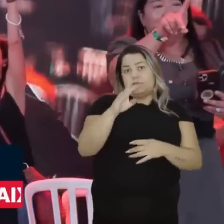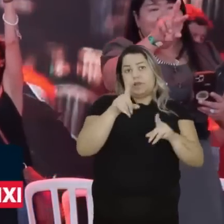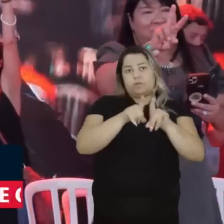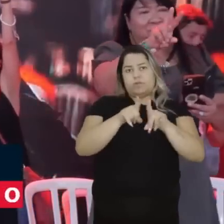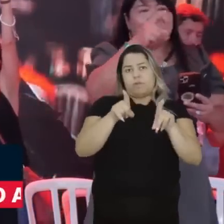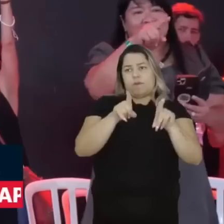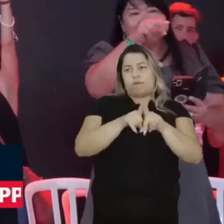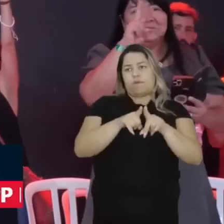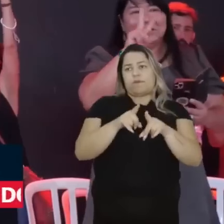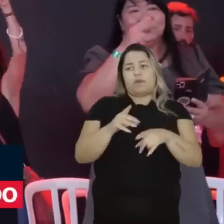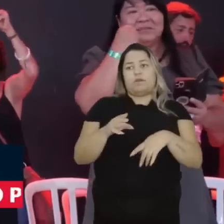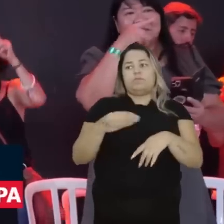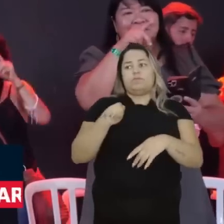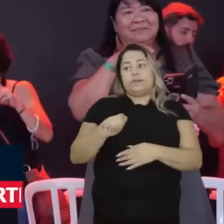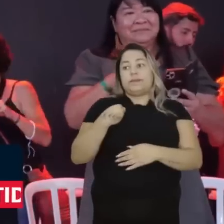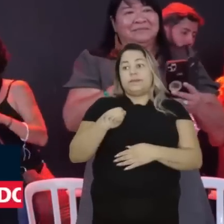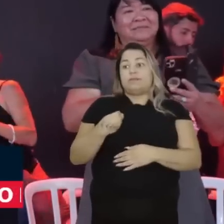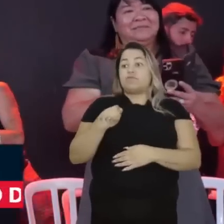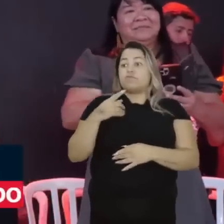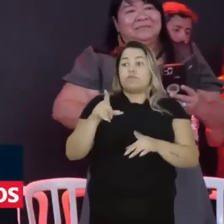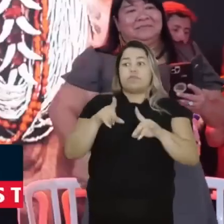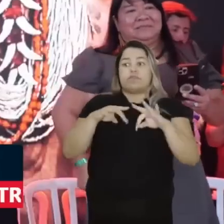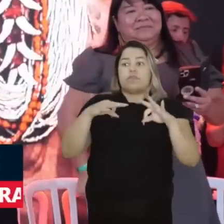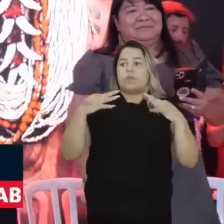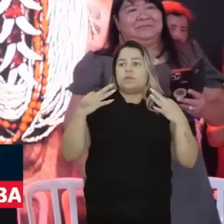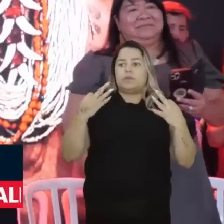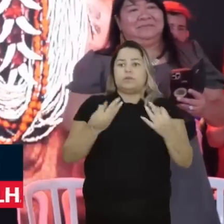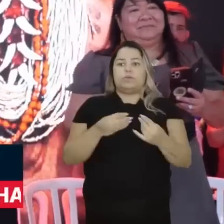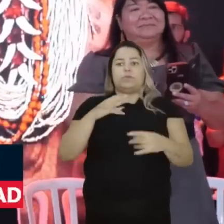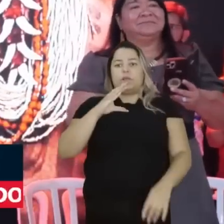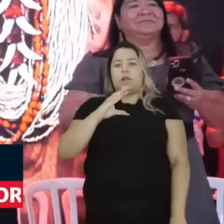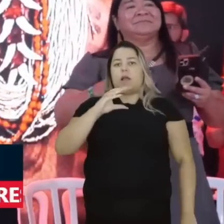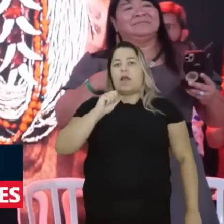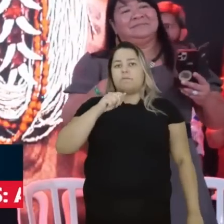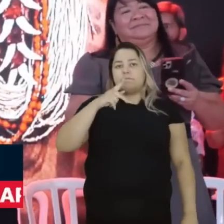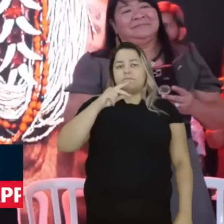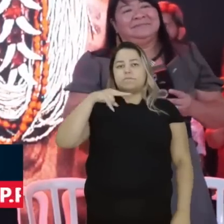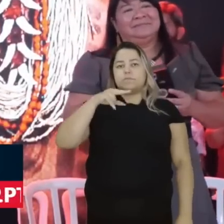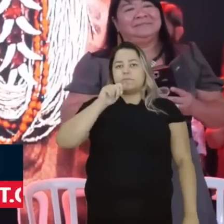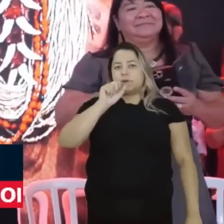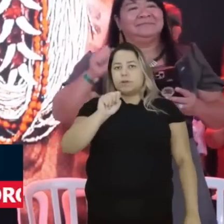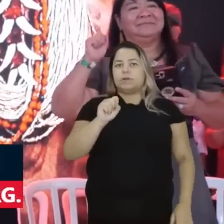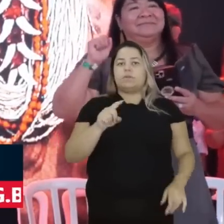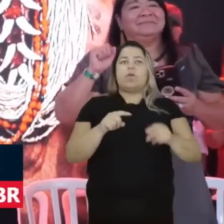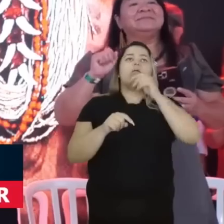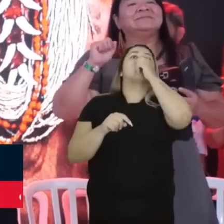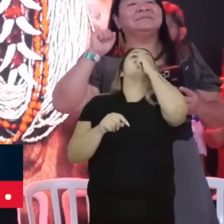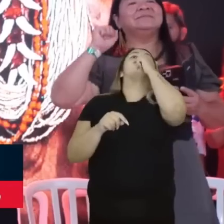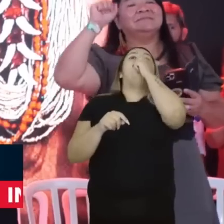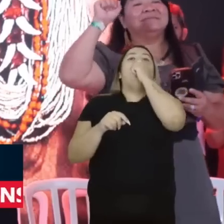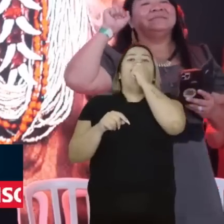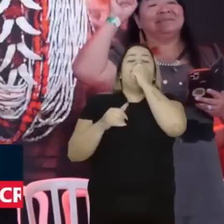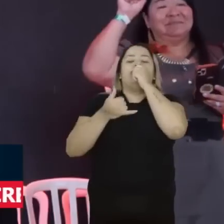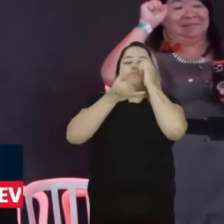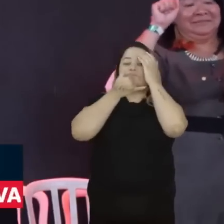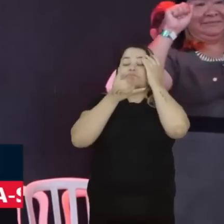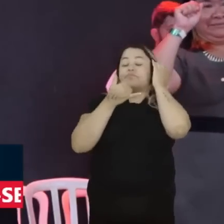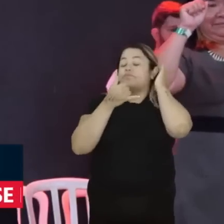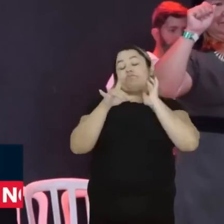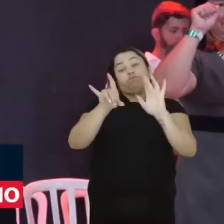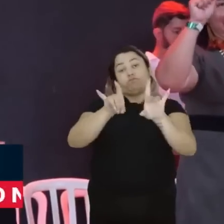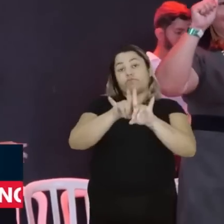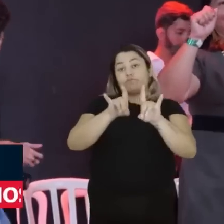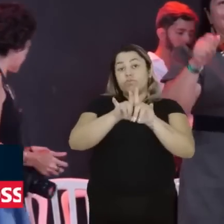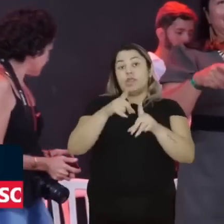está aí na presidência, e todos os capangas dele têm desrespeitado os nossos povos indígenas.